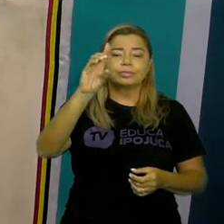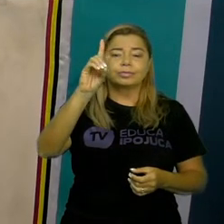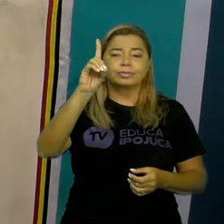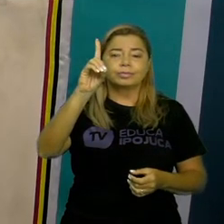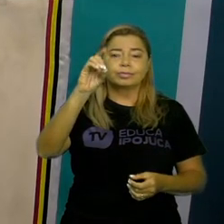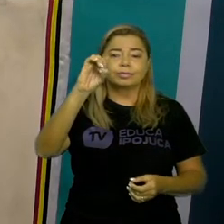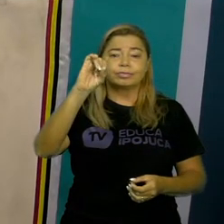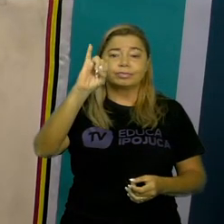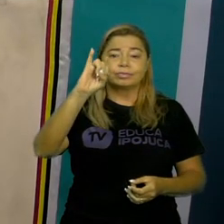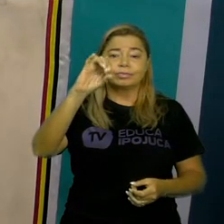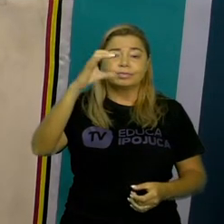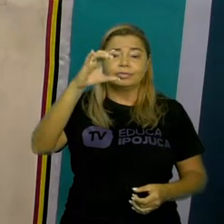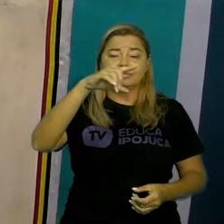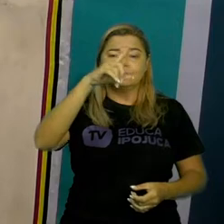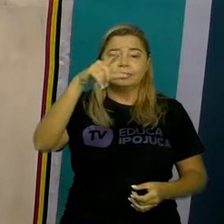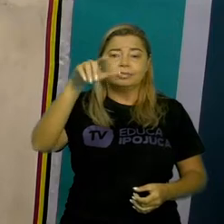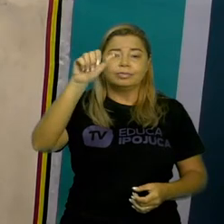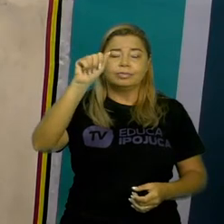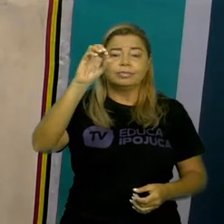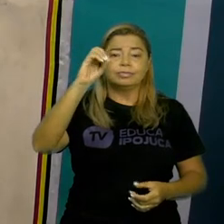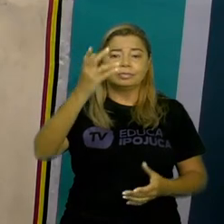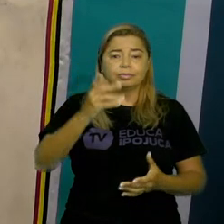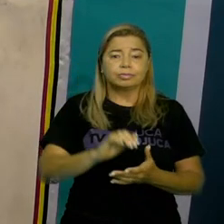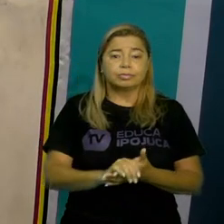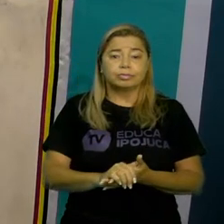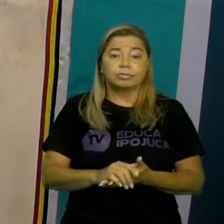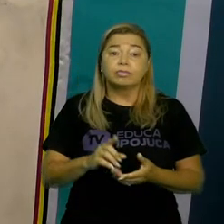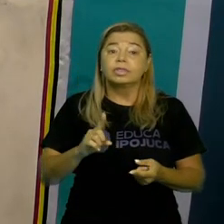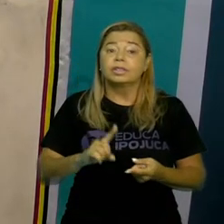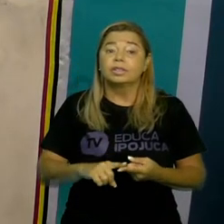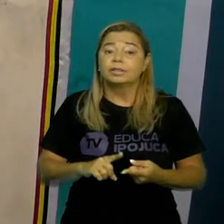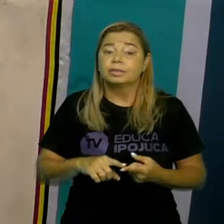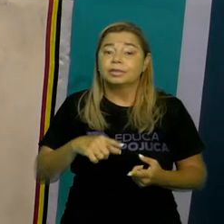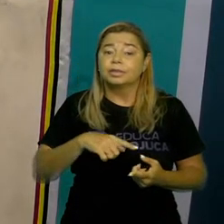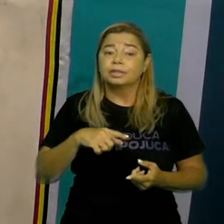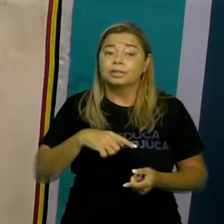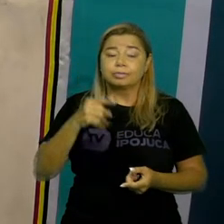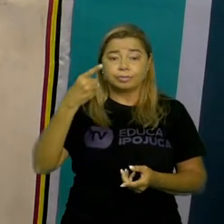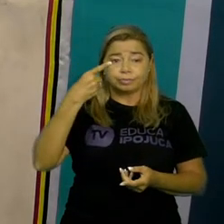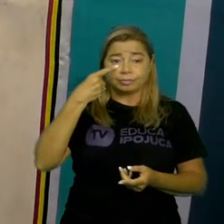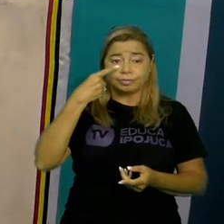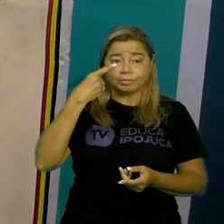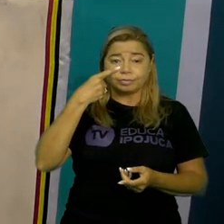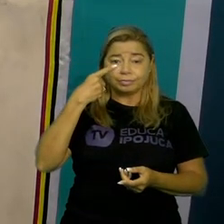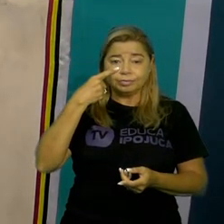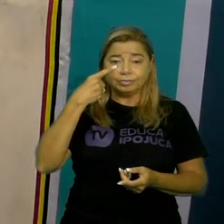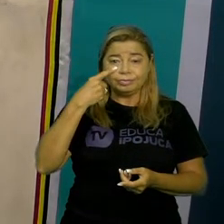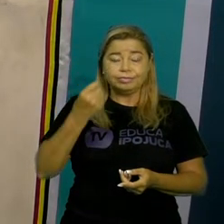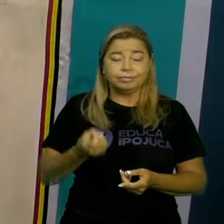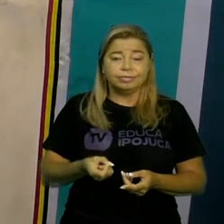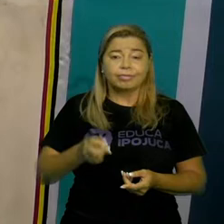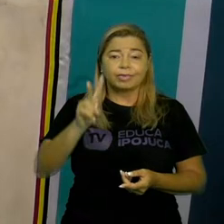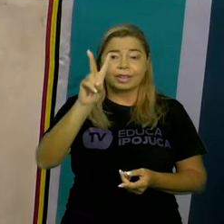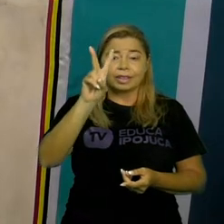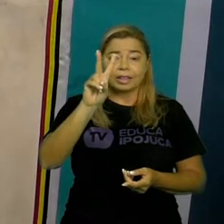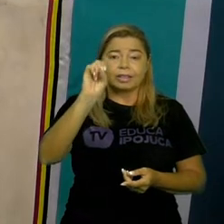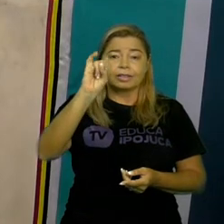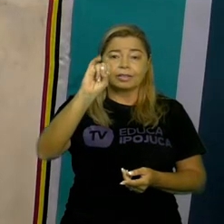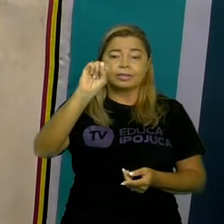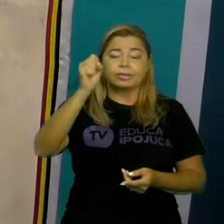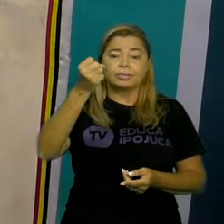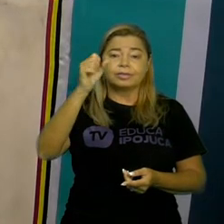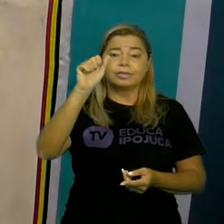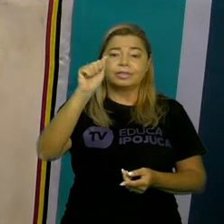também temos a visão, que usamos os nossos